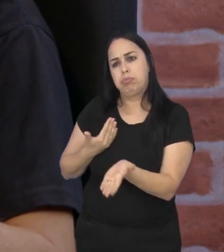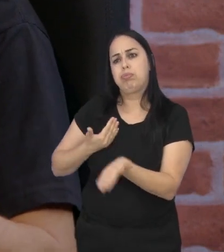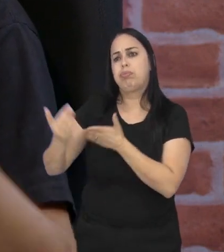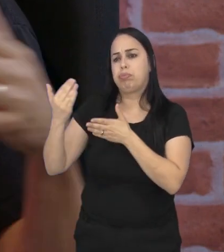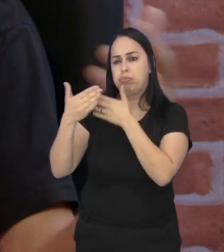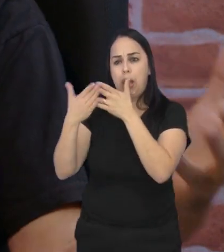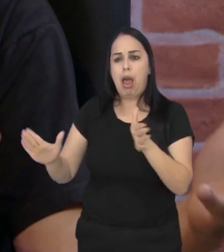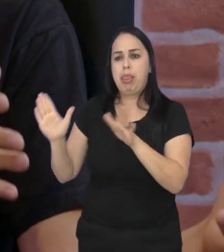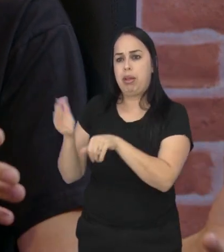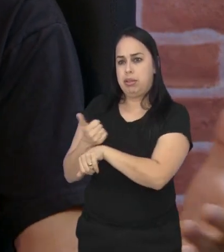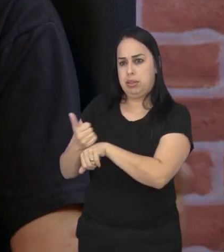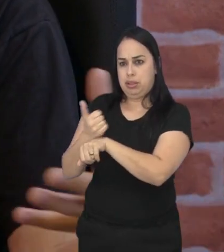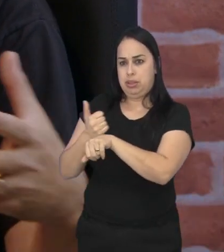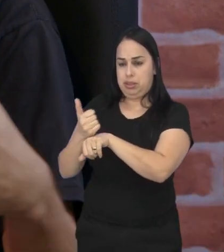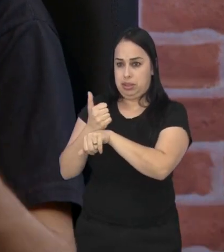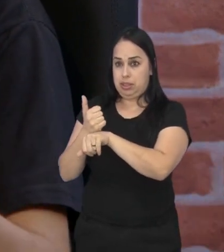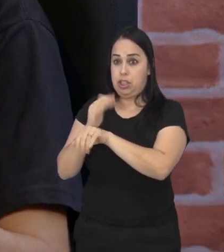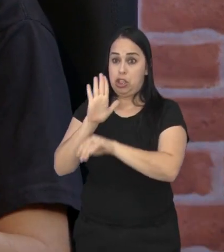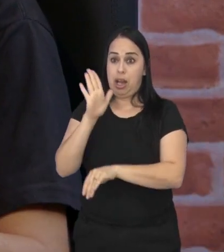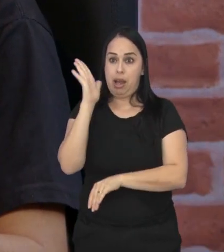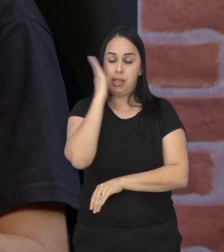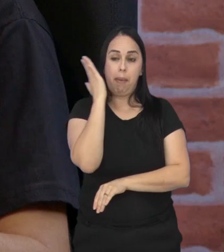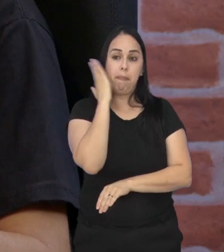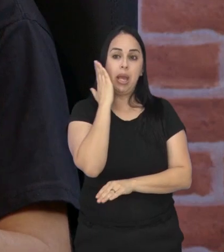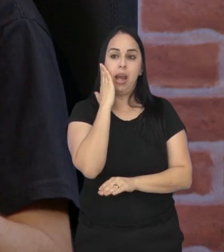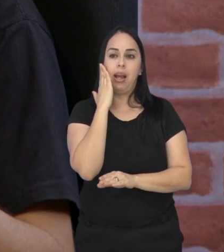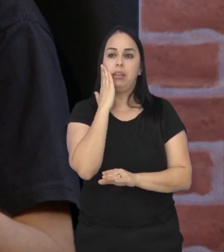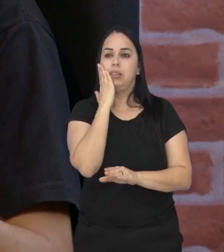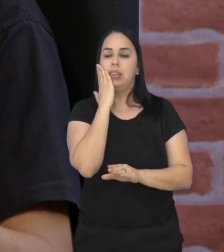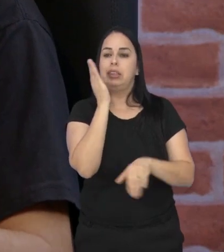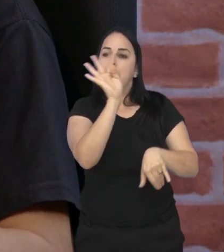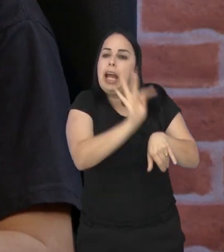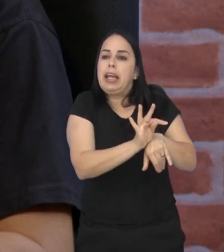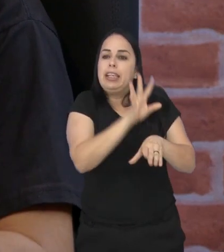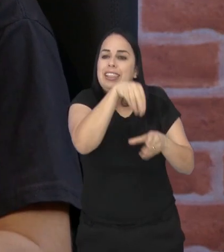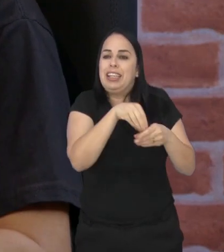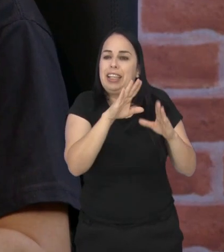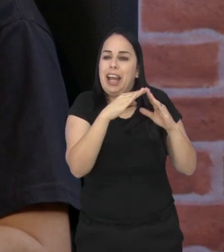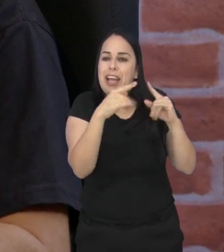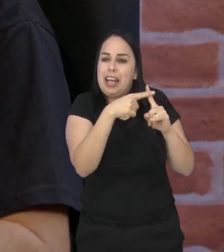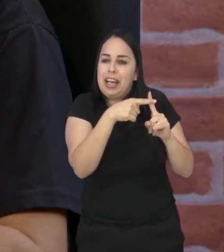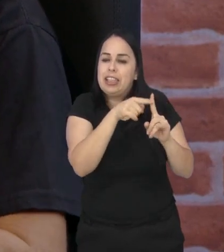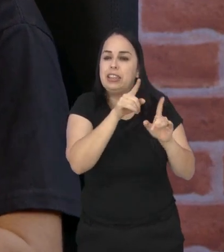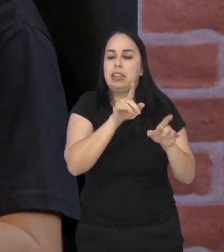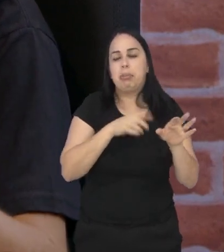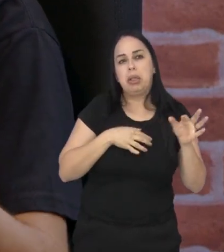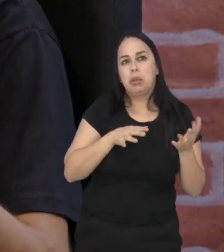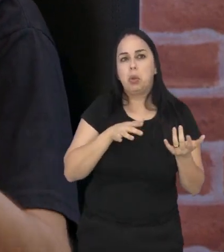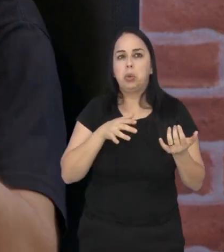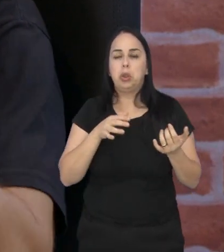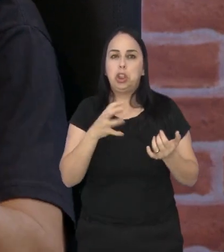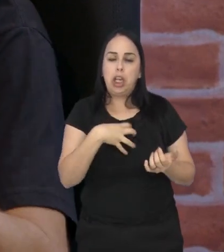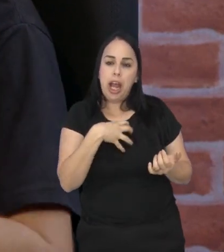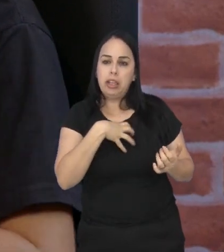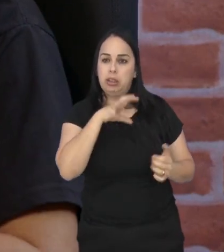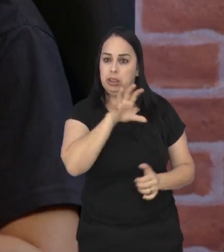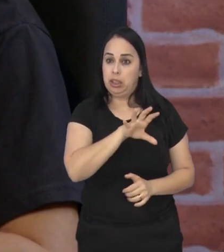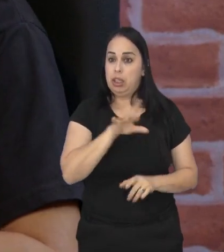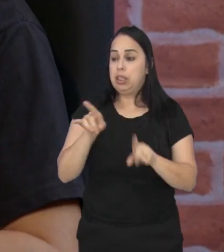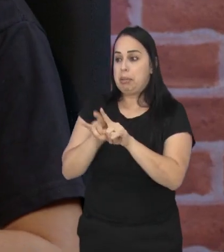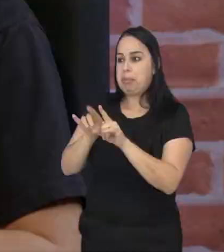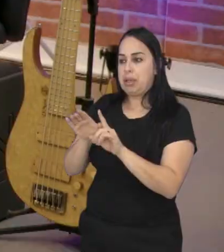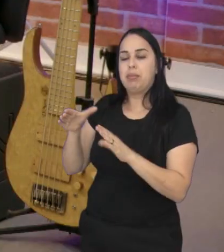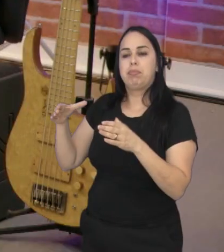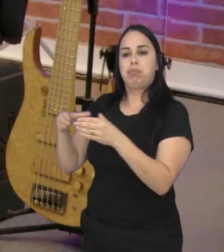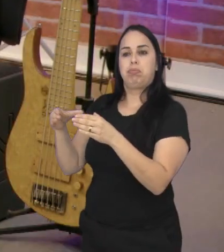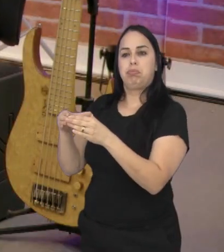profissionalismo. Já tinha a estrutura da igreja, né, já vinha caminhando dentro de um toca assim, faz assado, é assim que funciona. Mas ainda assim